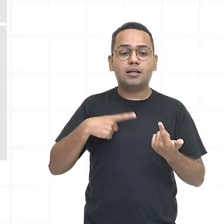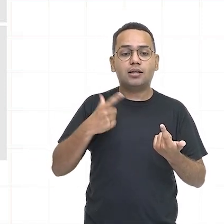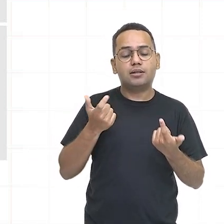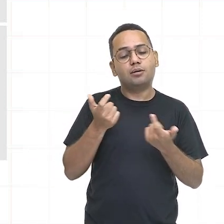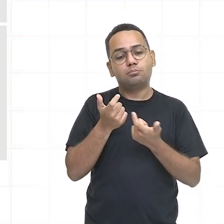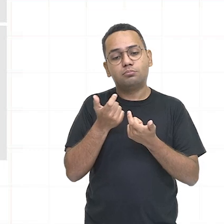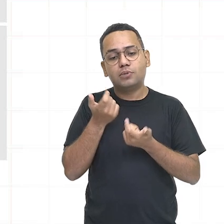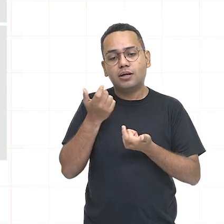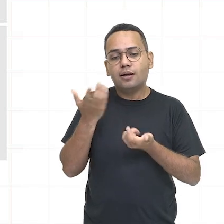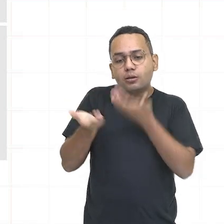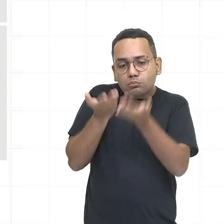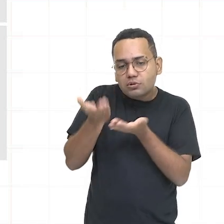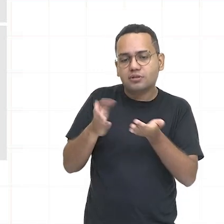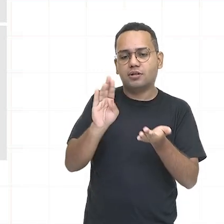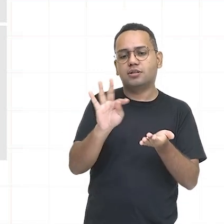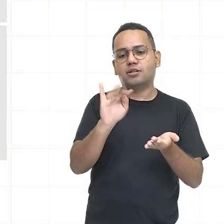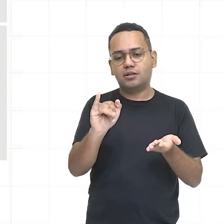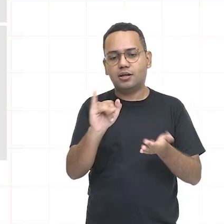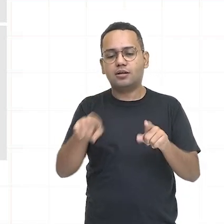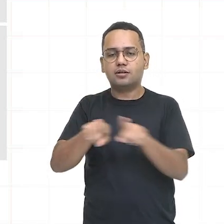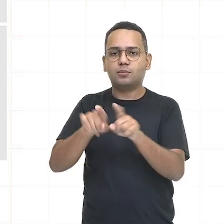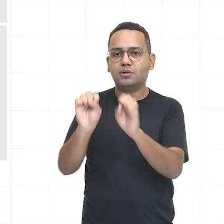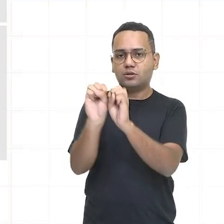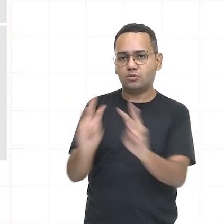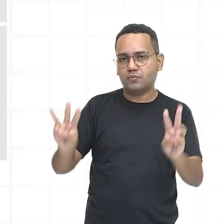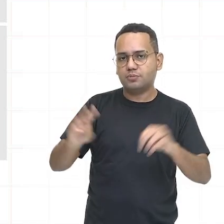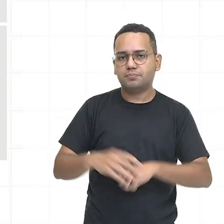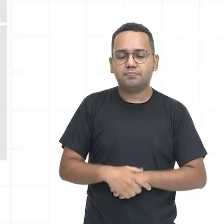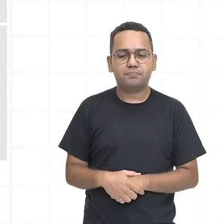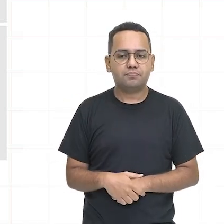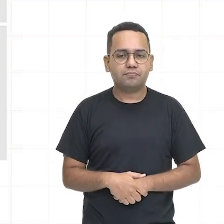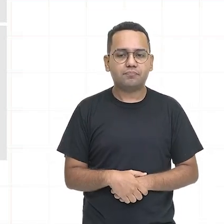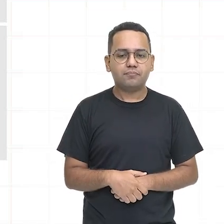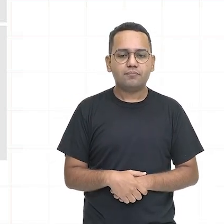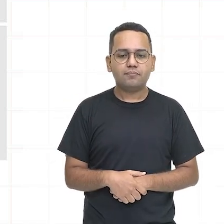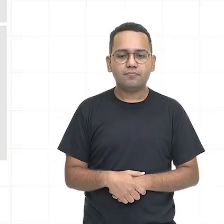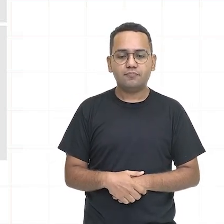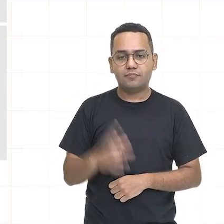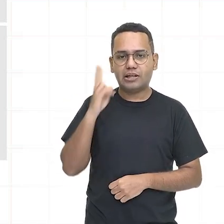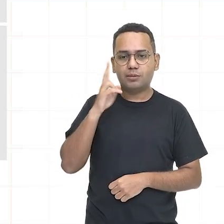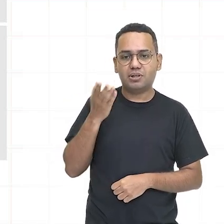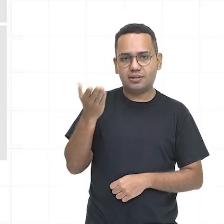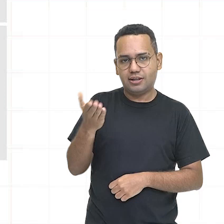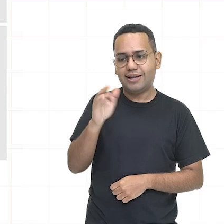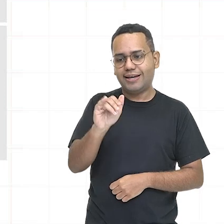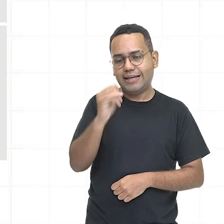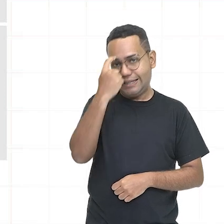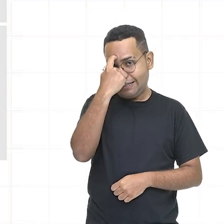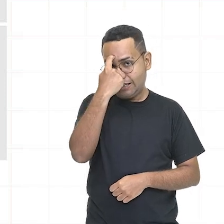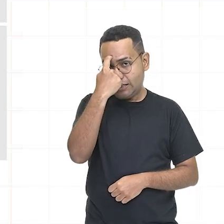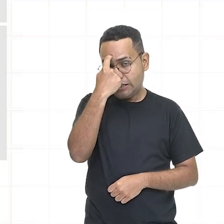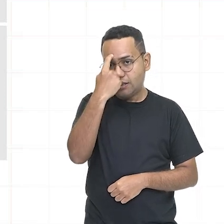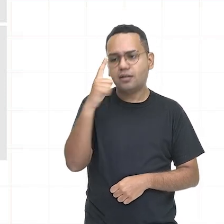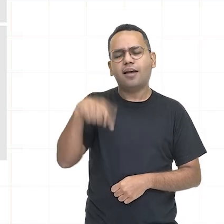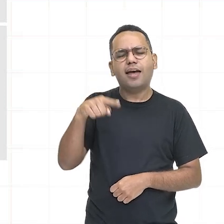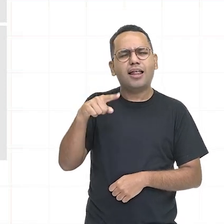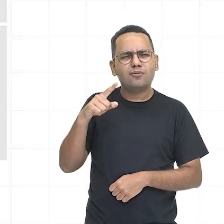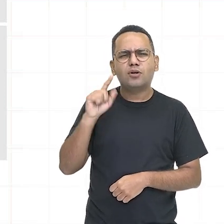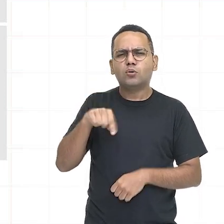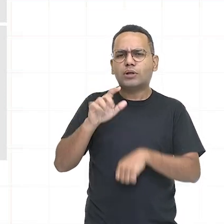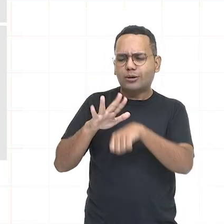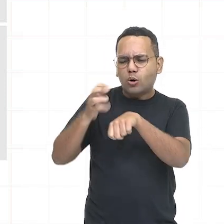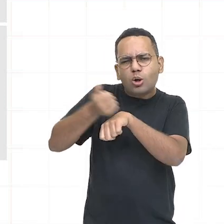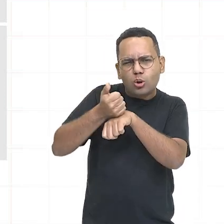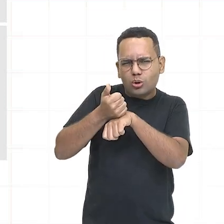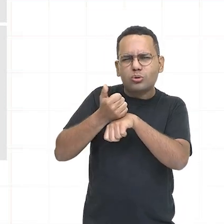serviços de TI e também de software. Lembra lá a Índia, que já foi uma colônia inglesa, né? Então, isso